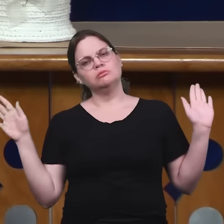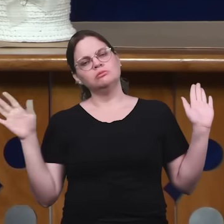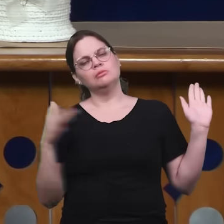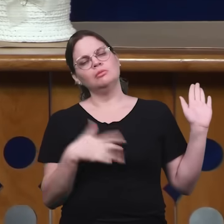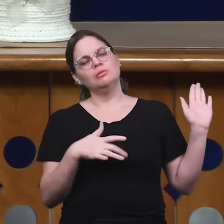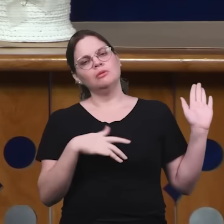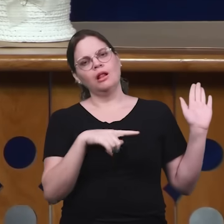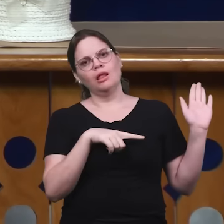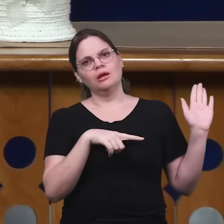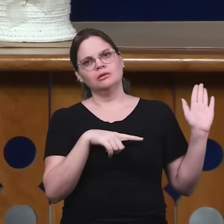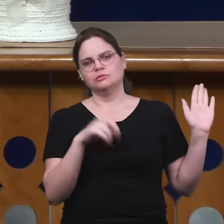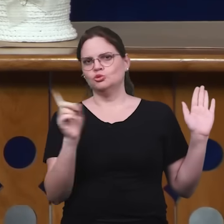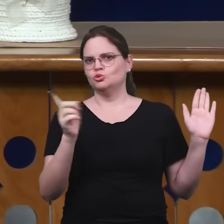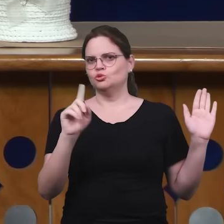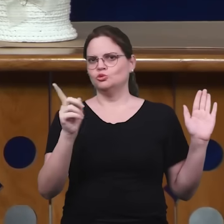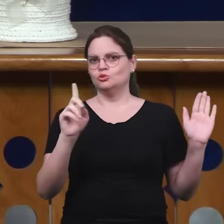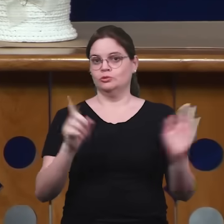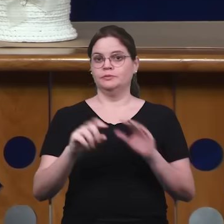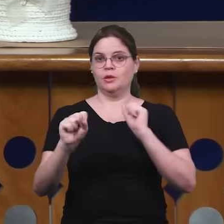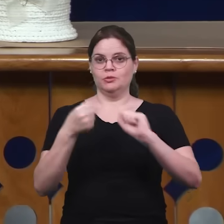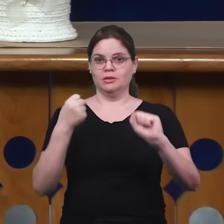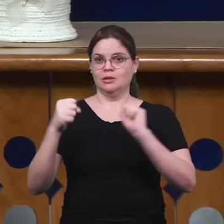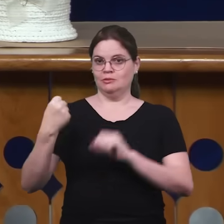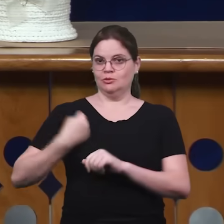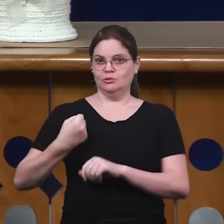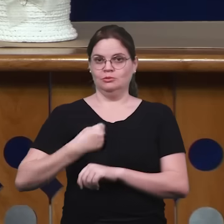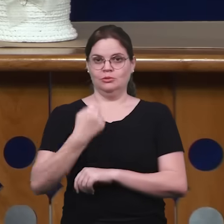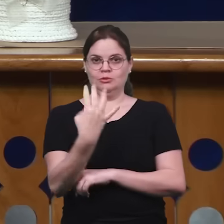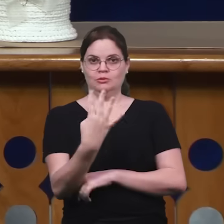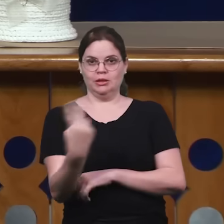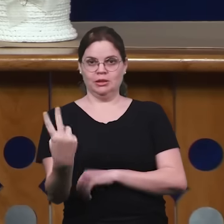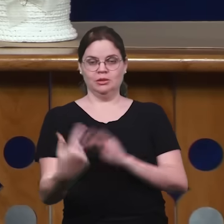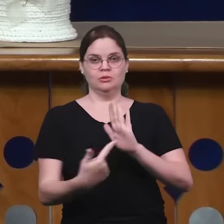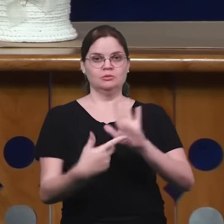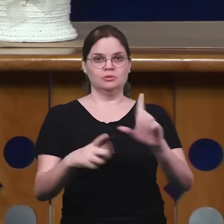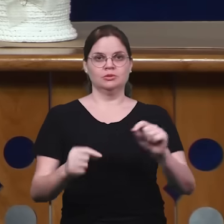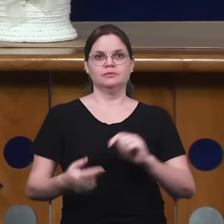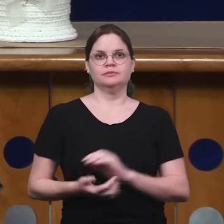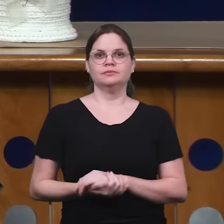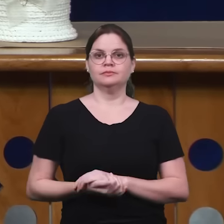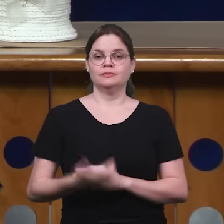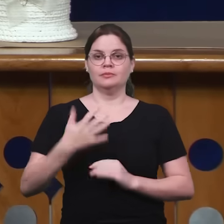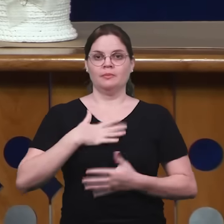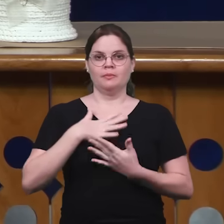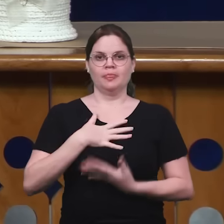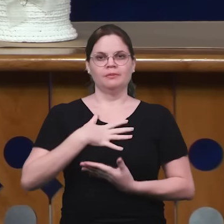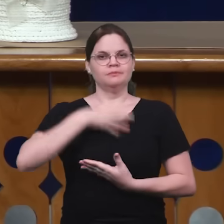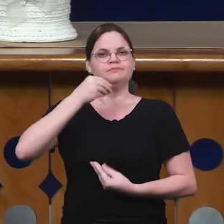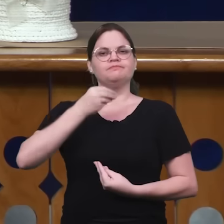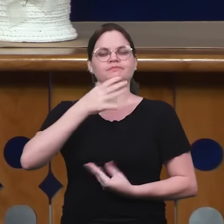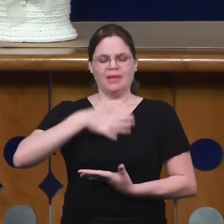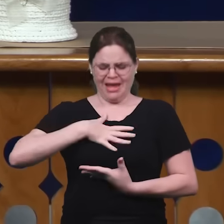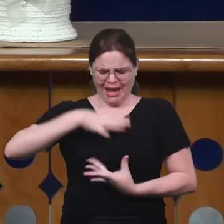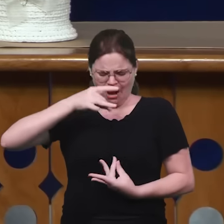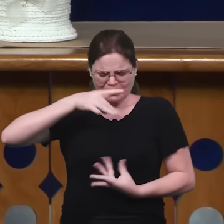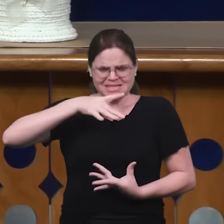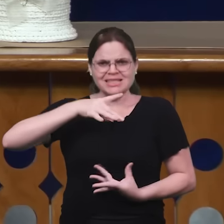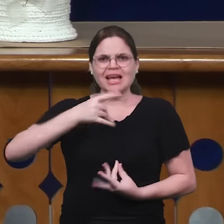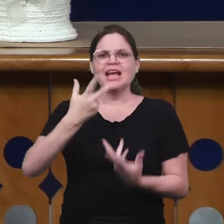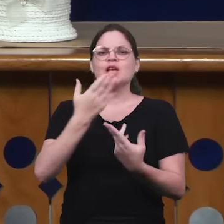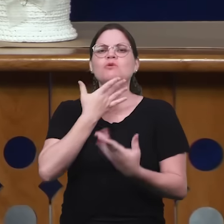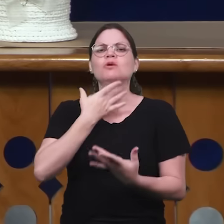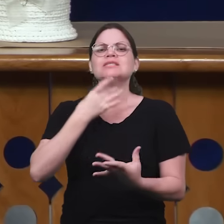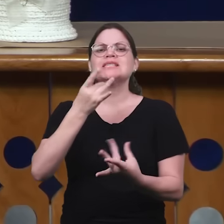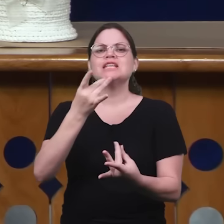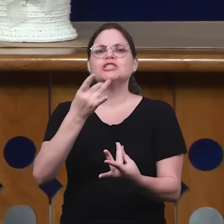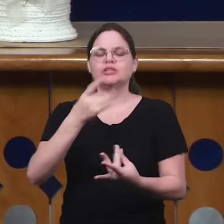forma alguma. O Salmo 42, o salmista diz assim, ele fala assim, minha alma tem sede de Deus, mas